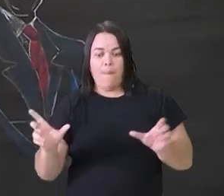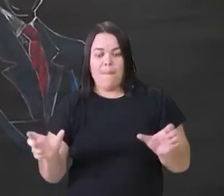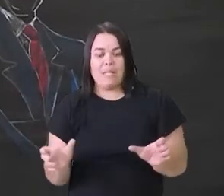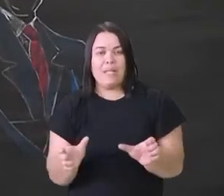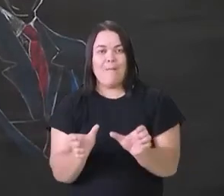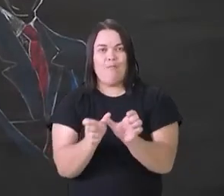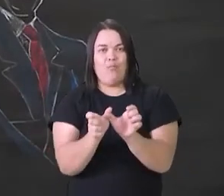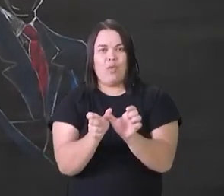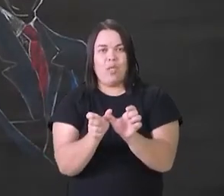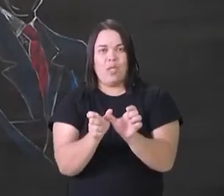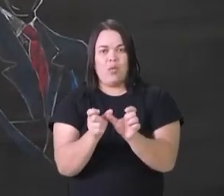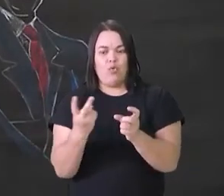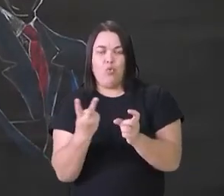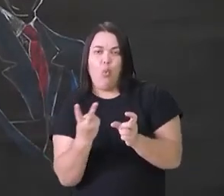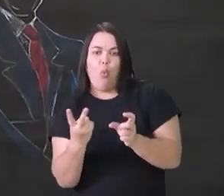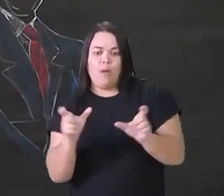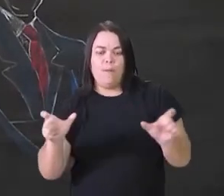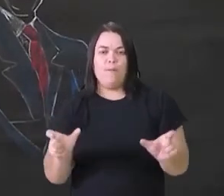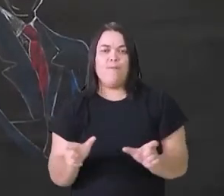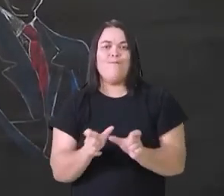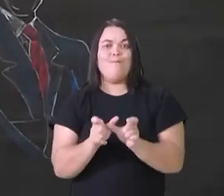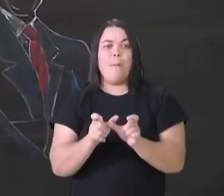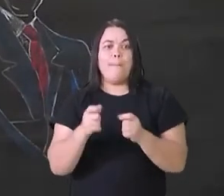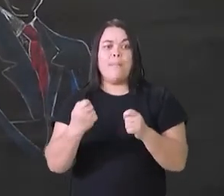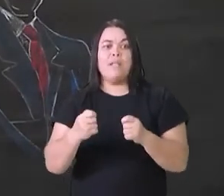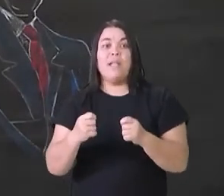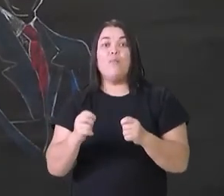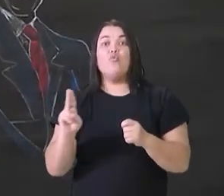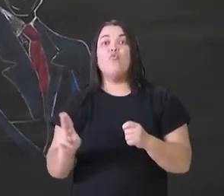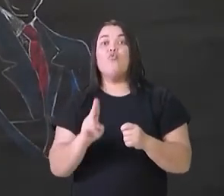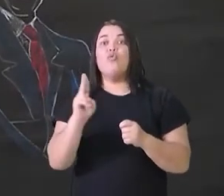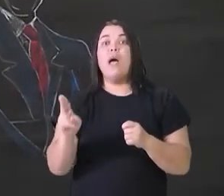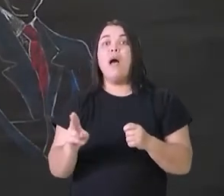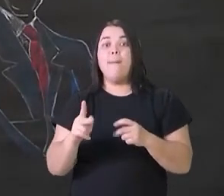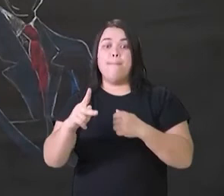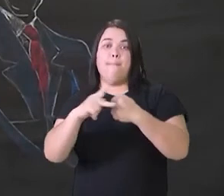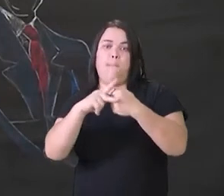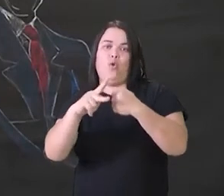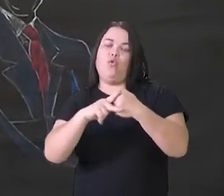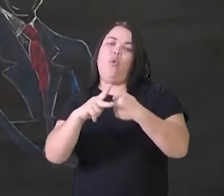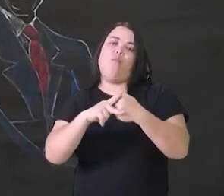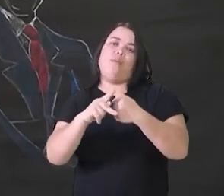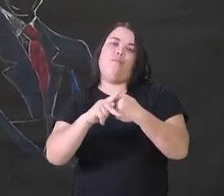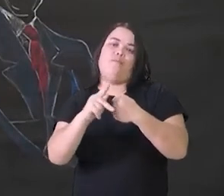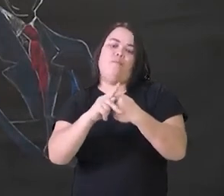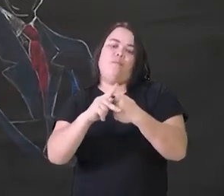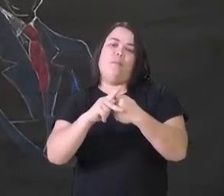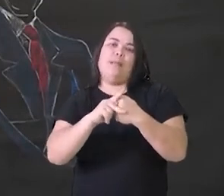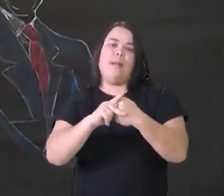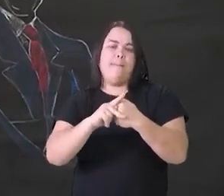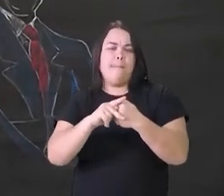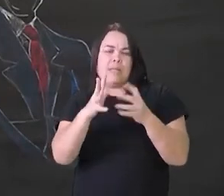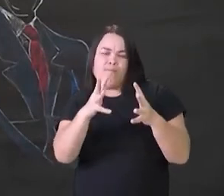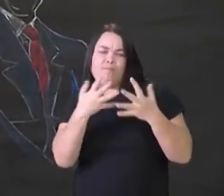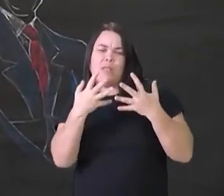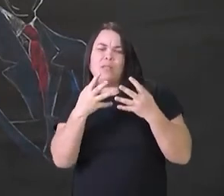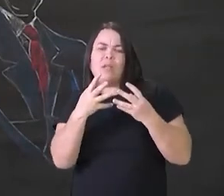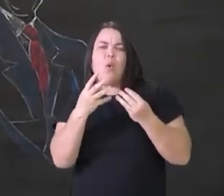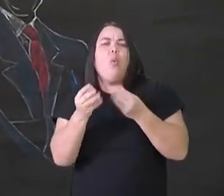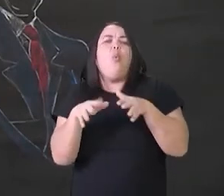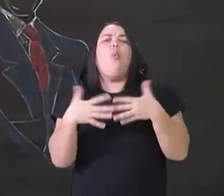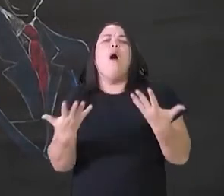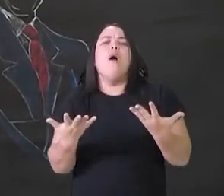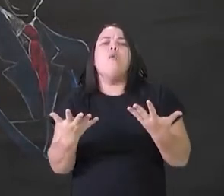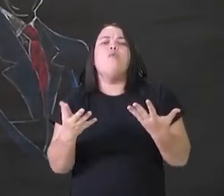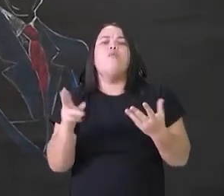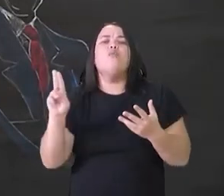unir duas ideias, temos ao nosso dispor os pronomes relativos. Temos só que prestar atenção em que casos usar. Se for com o